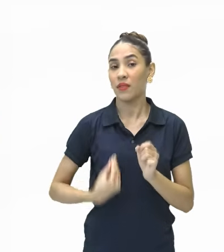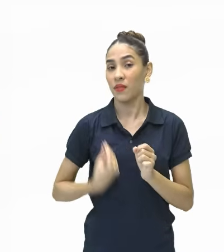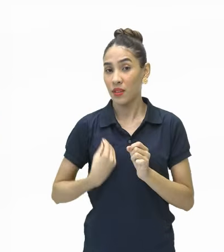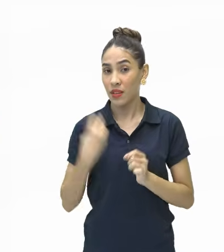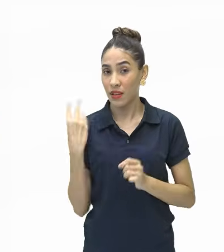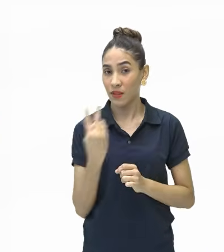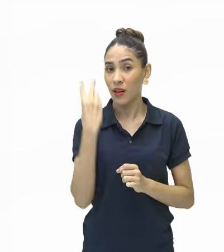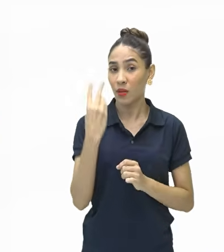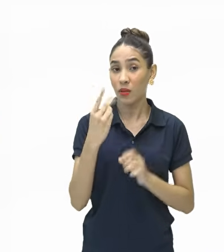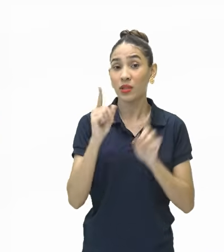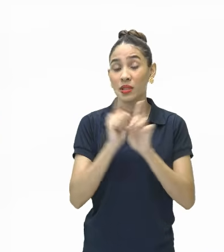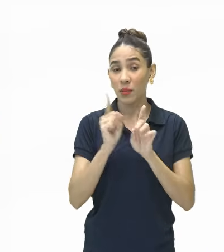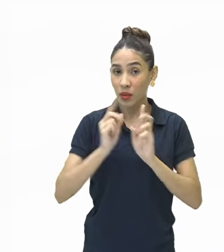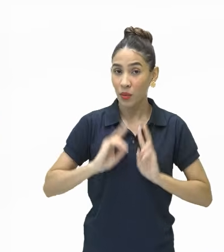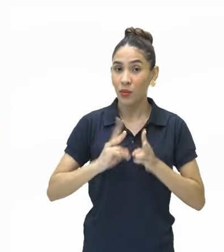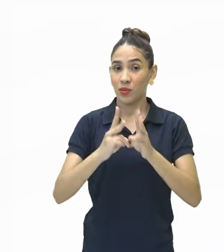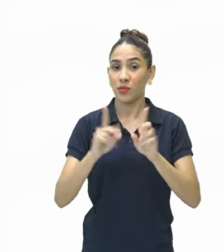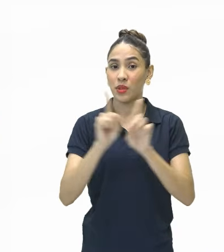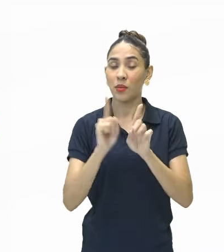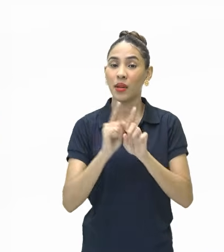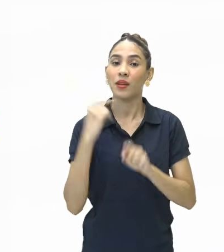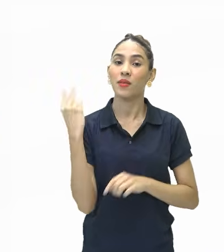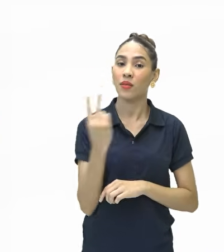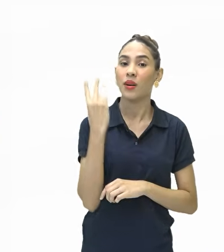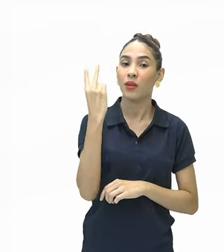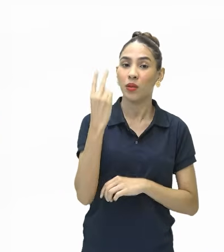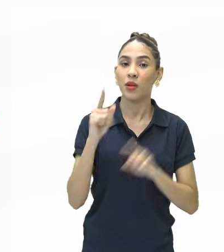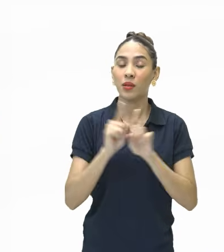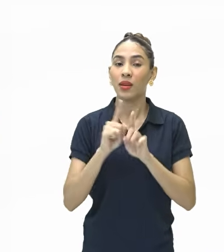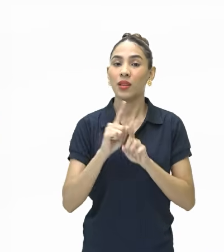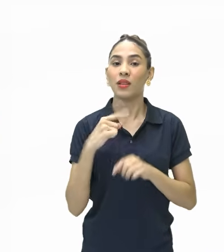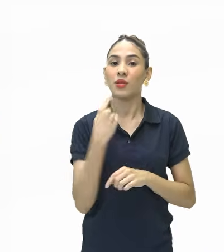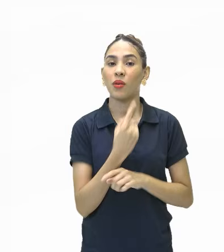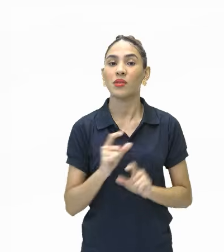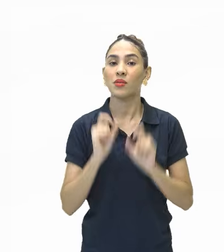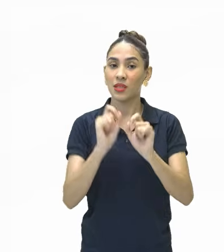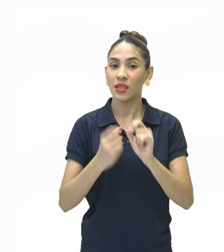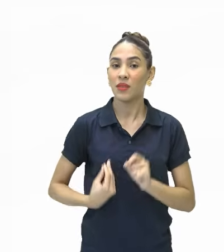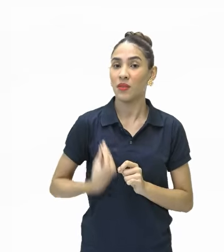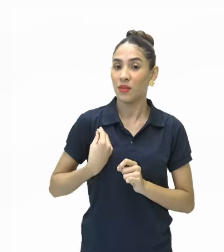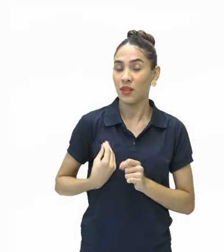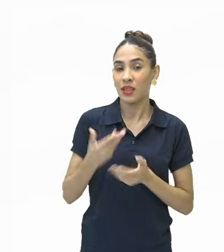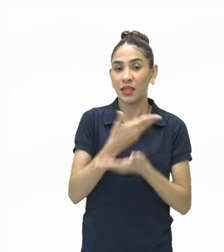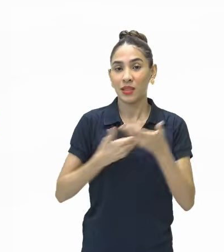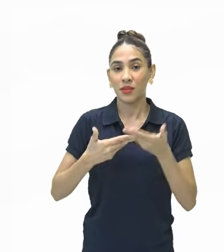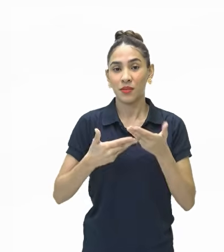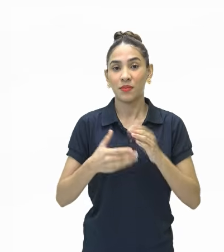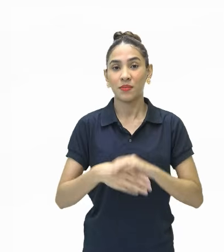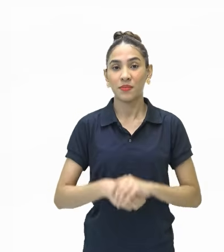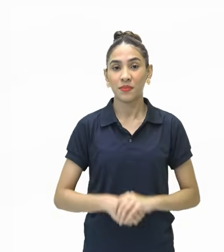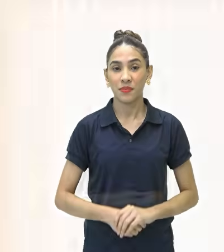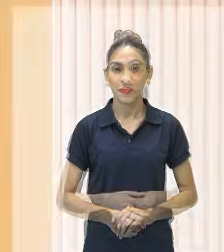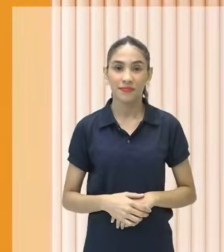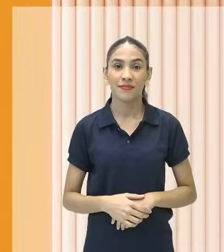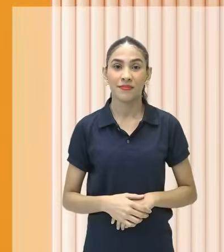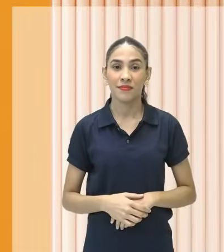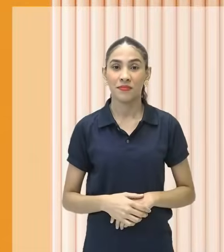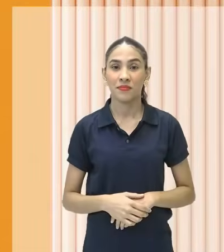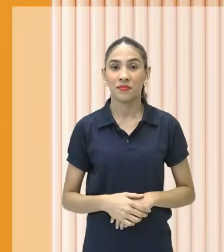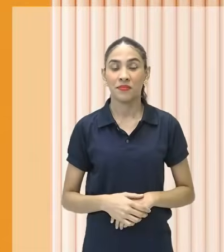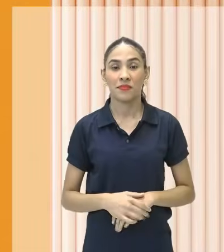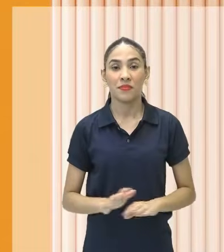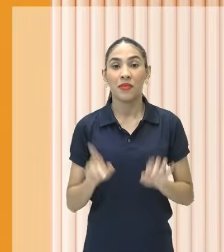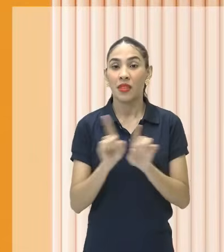esses valores e que prevaleça esses valores para a nossa vida em sociedade. E